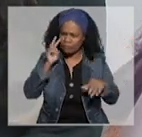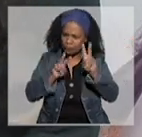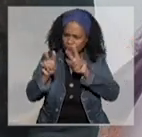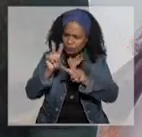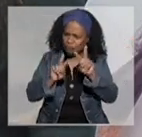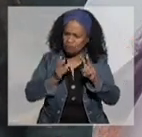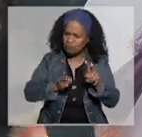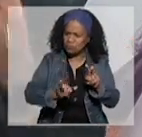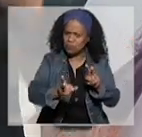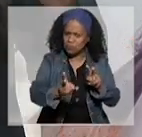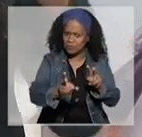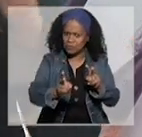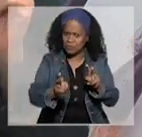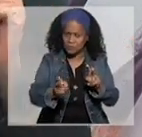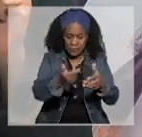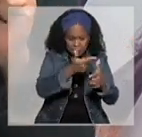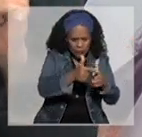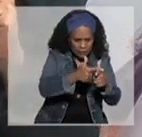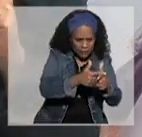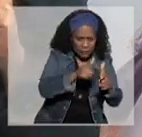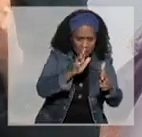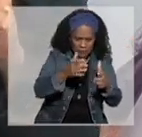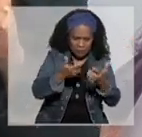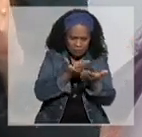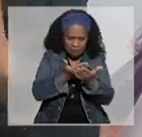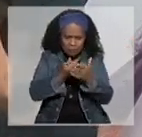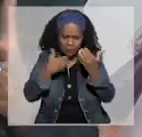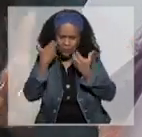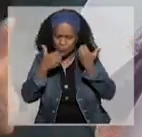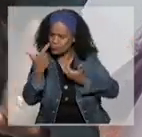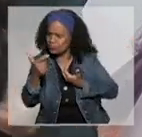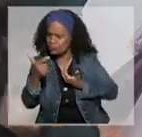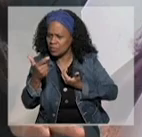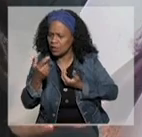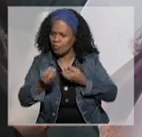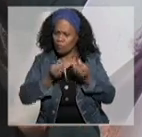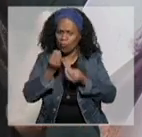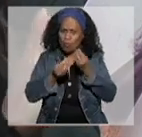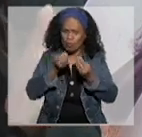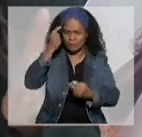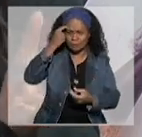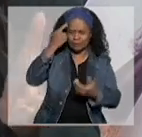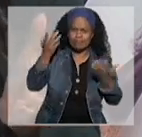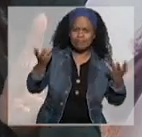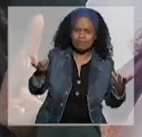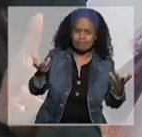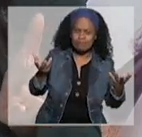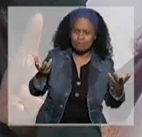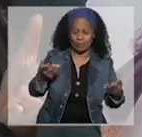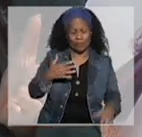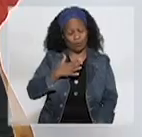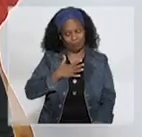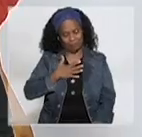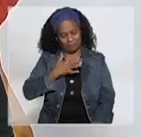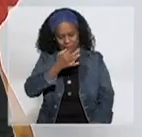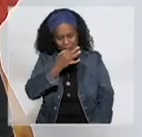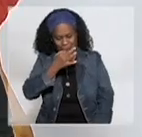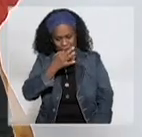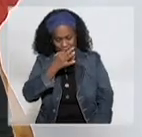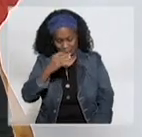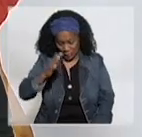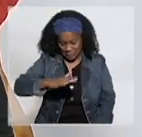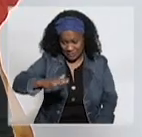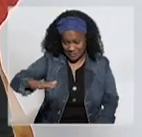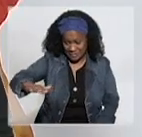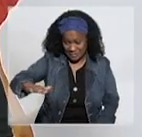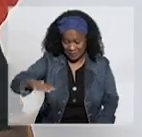quer dizer, o aluno é problema, mas não tem problema na aula de música, como é que é isso na tua cabeça? Olha, eu acho que